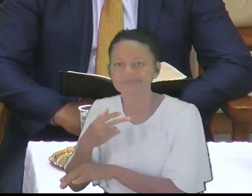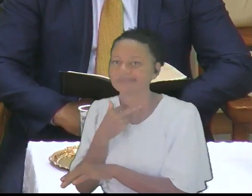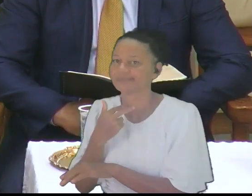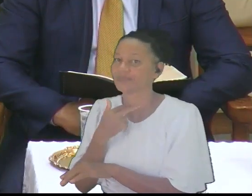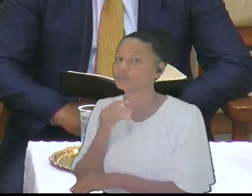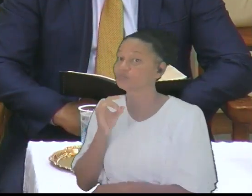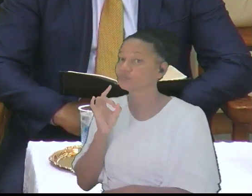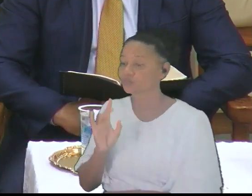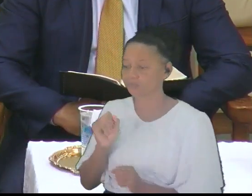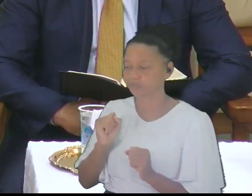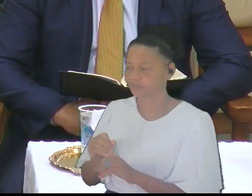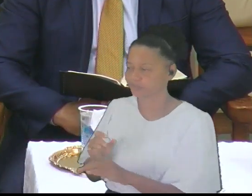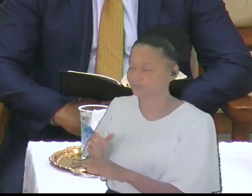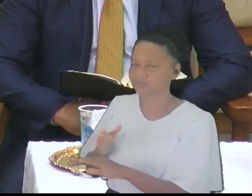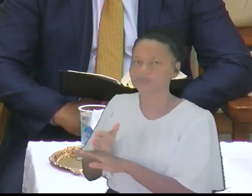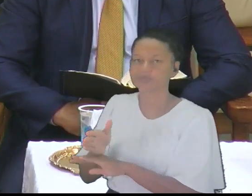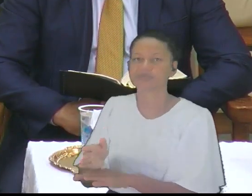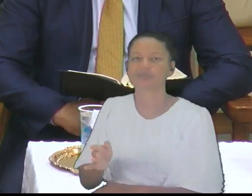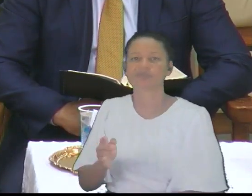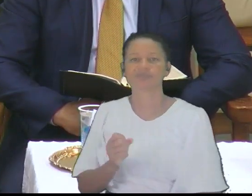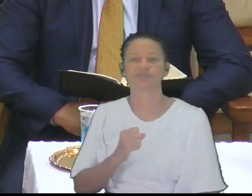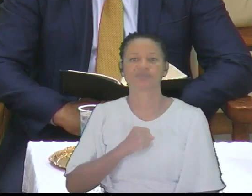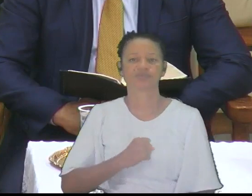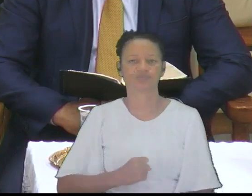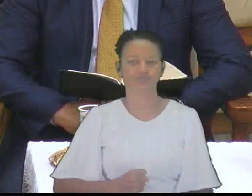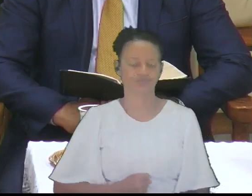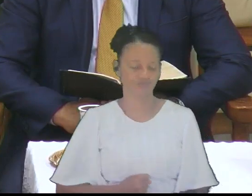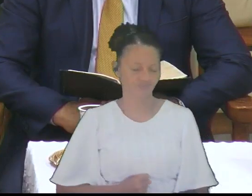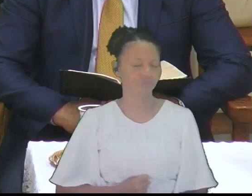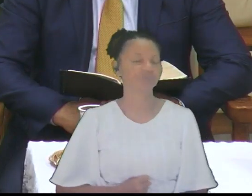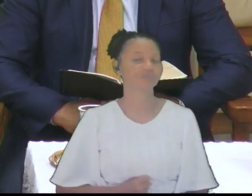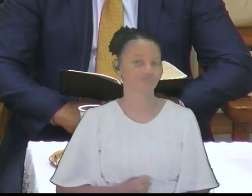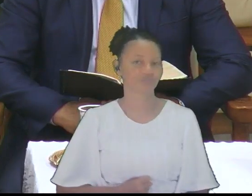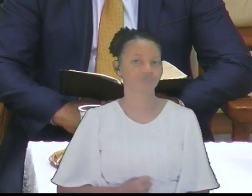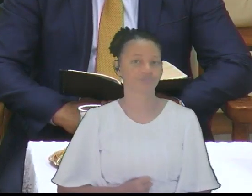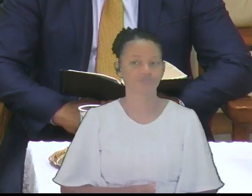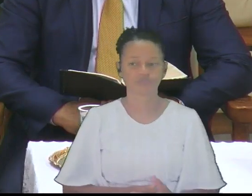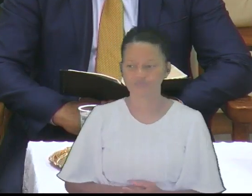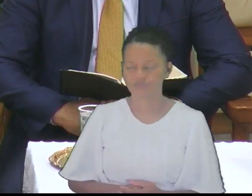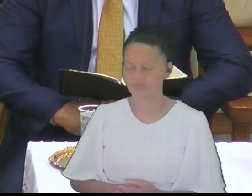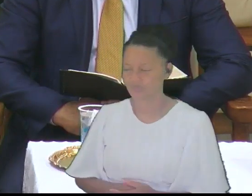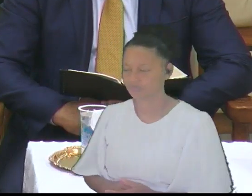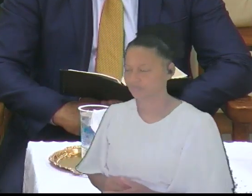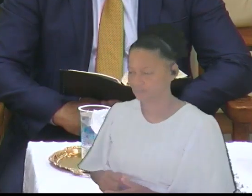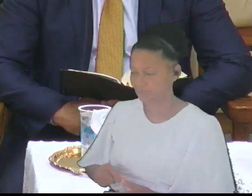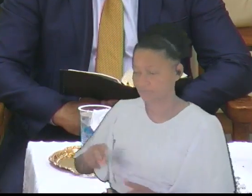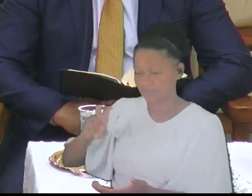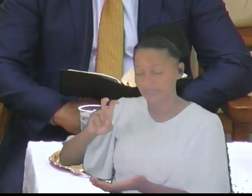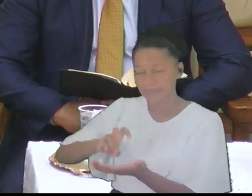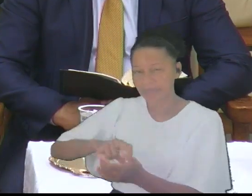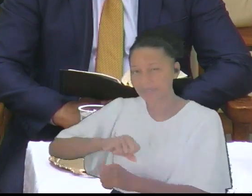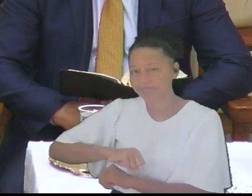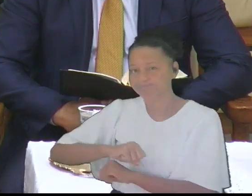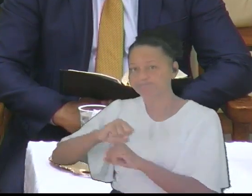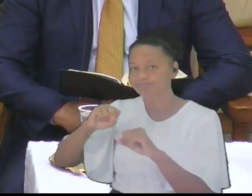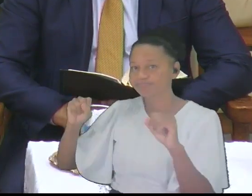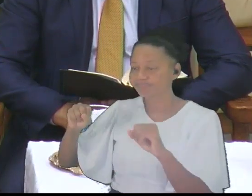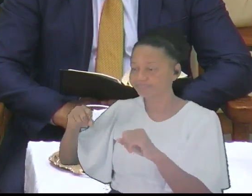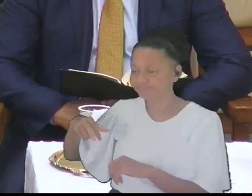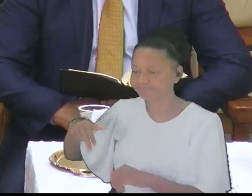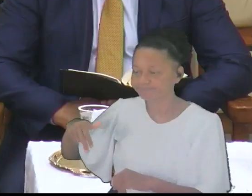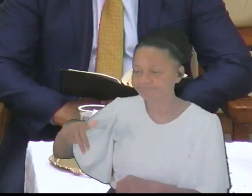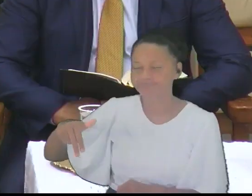quem entravam eram os sacerdotes. E eles entravam de manhã e